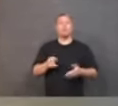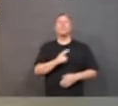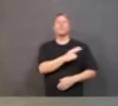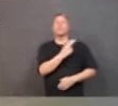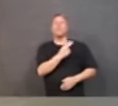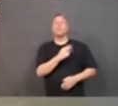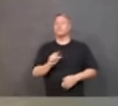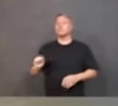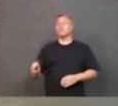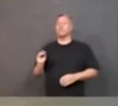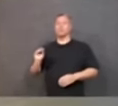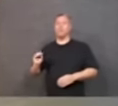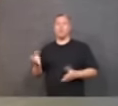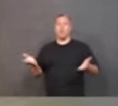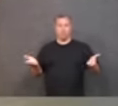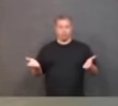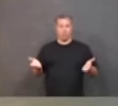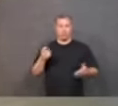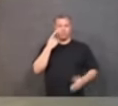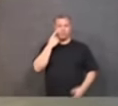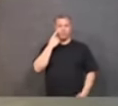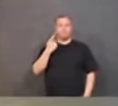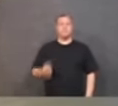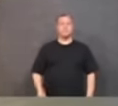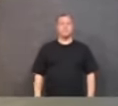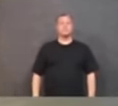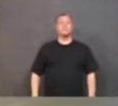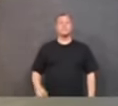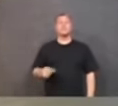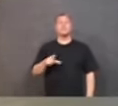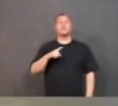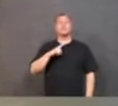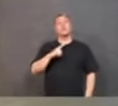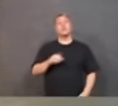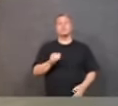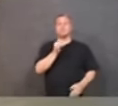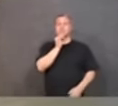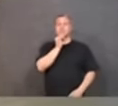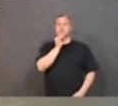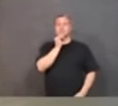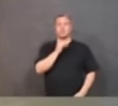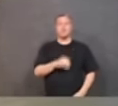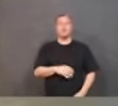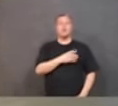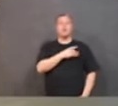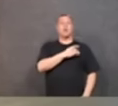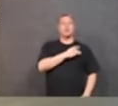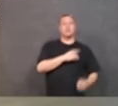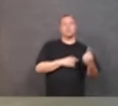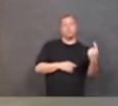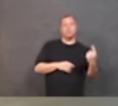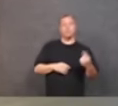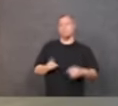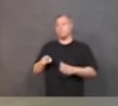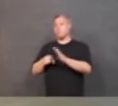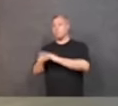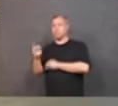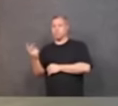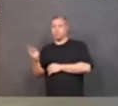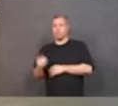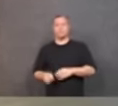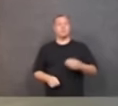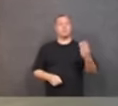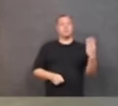vamos sortear novamente aqui no estúdio. Como no caso, por exemplo, então o candidato 1 faz pergunta para o 2, 2 para o